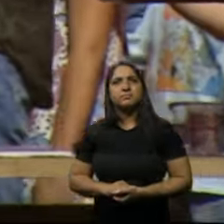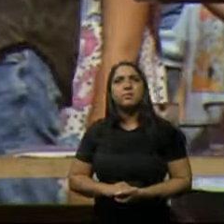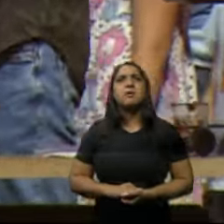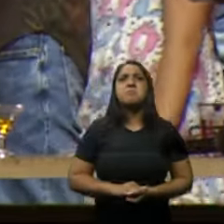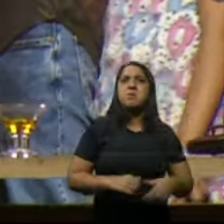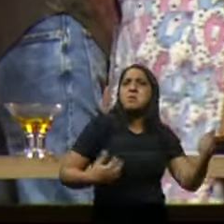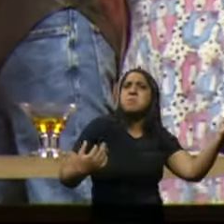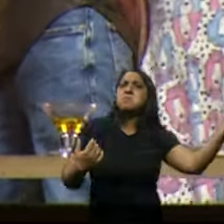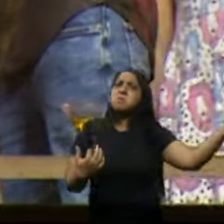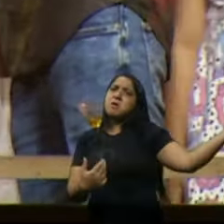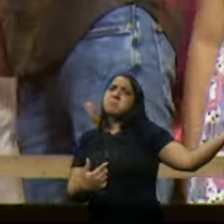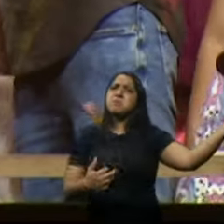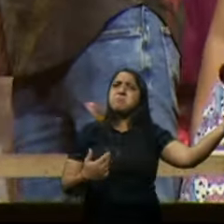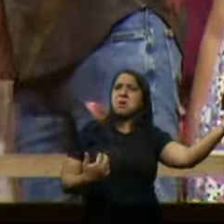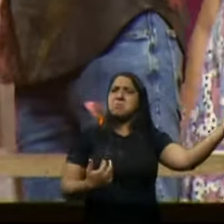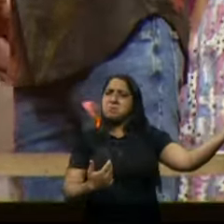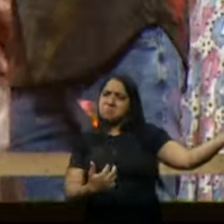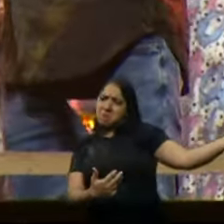o